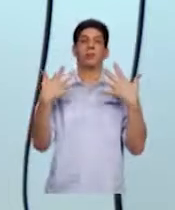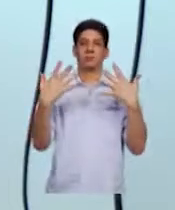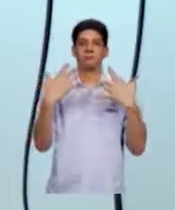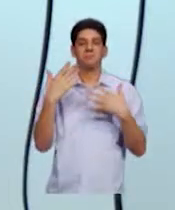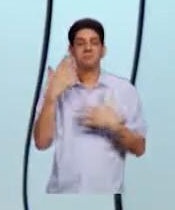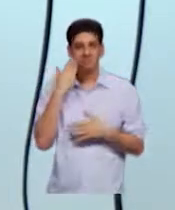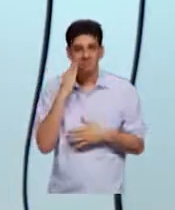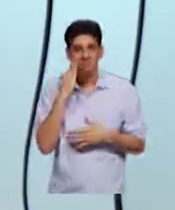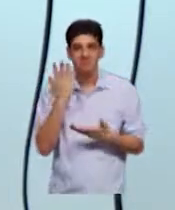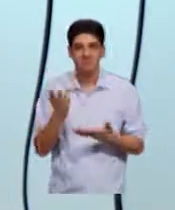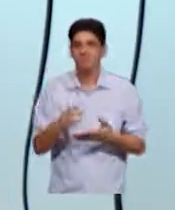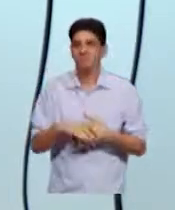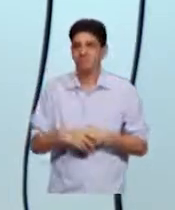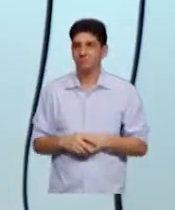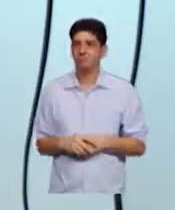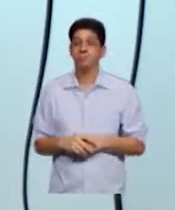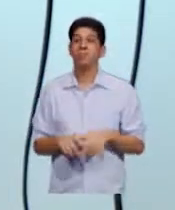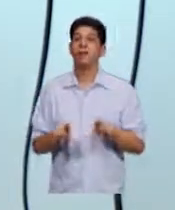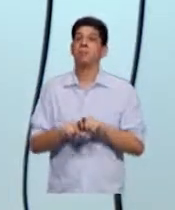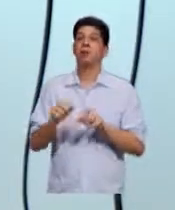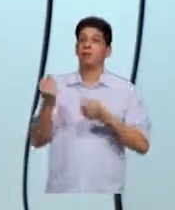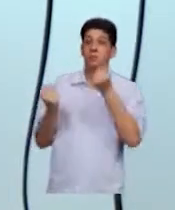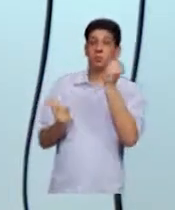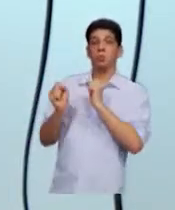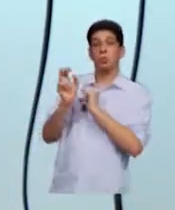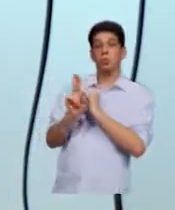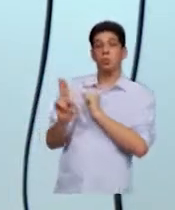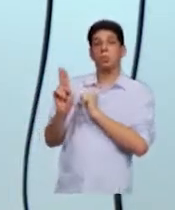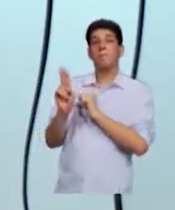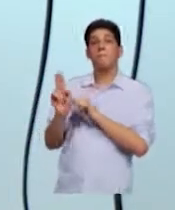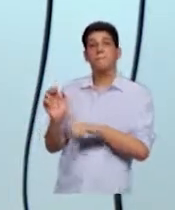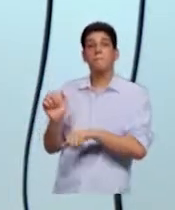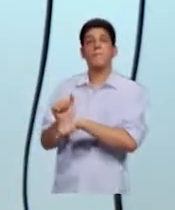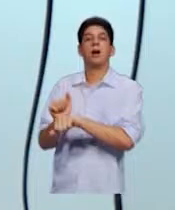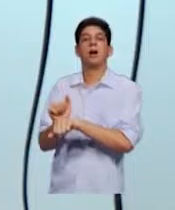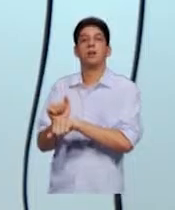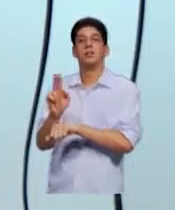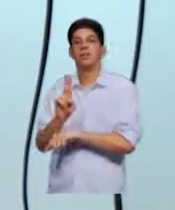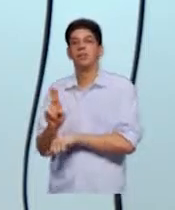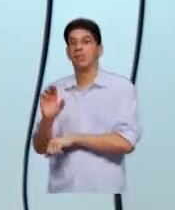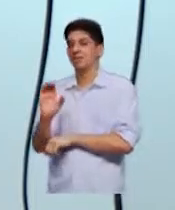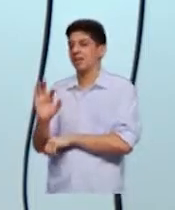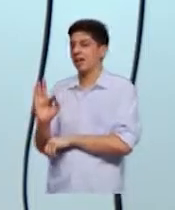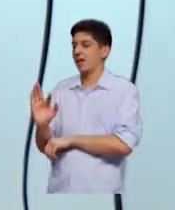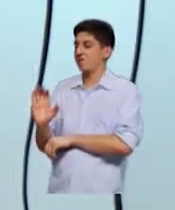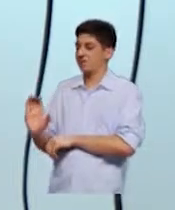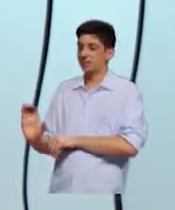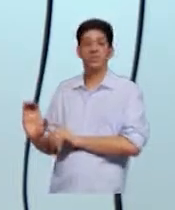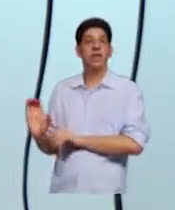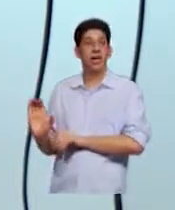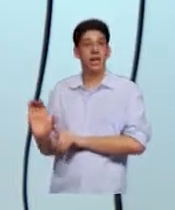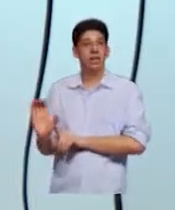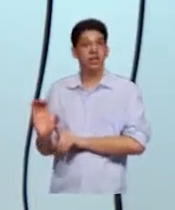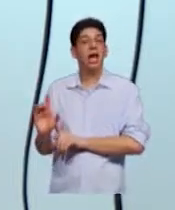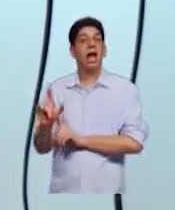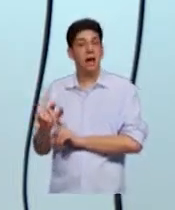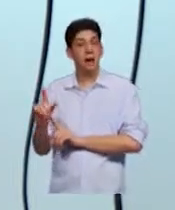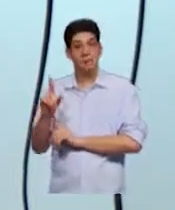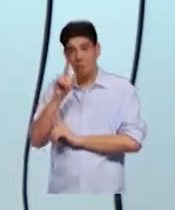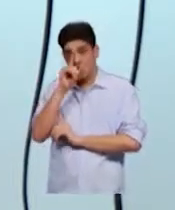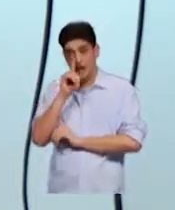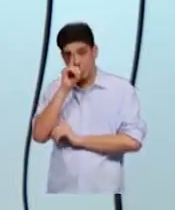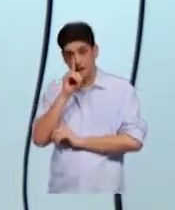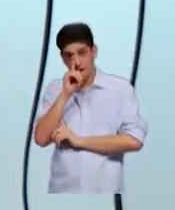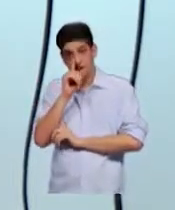também é utilizar as indústrias, deixarem de utilizar o CFC, o clorofluorcarbono, e passar a